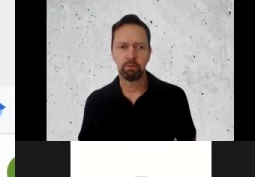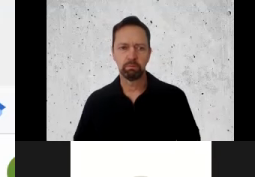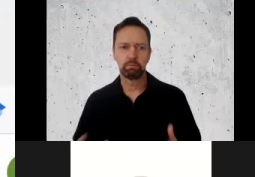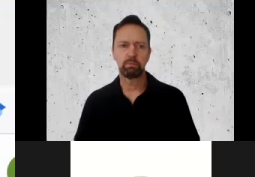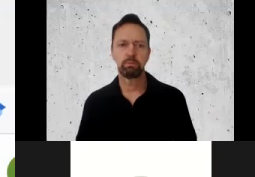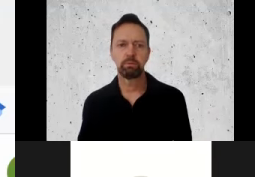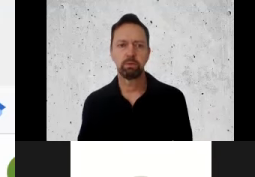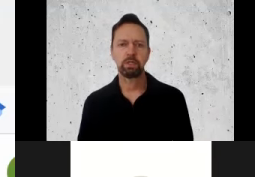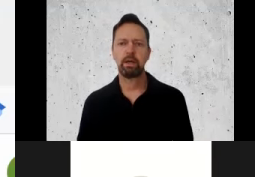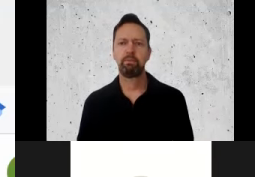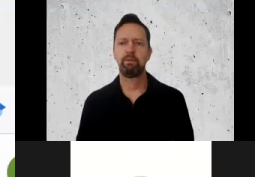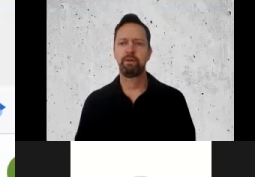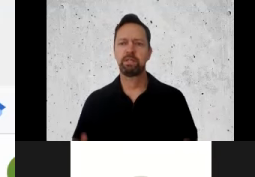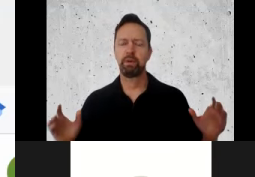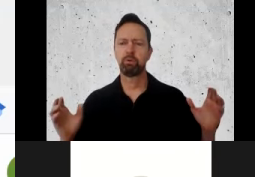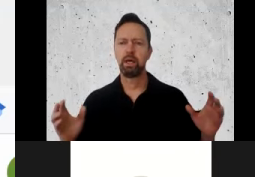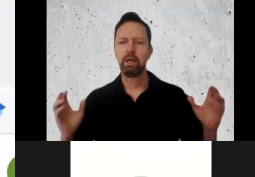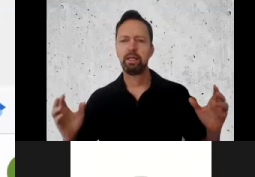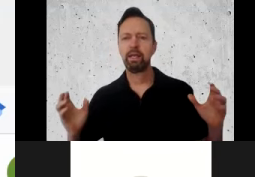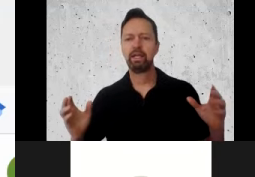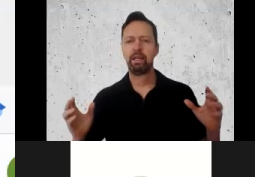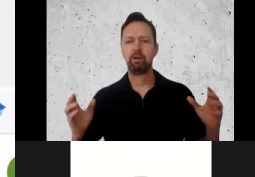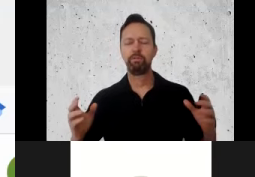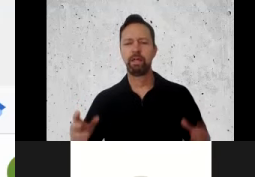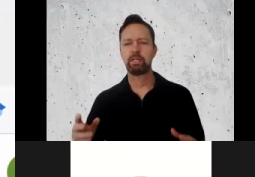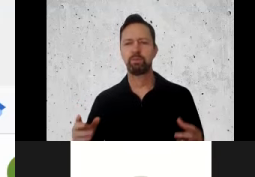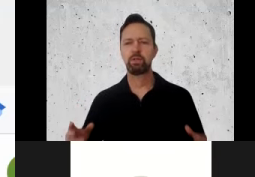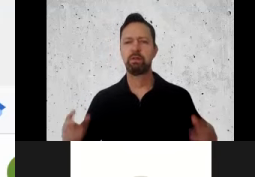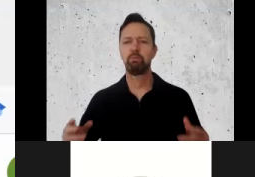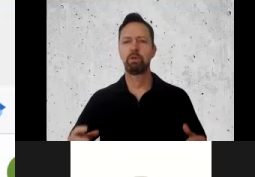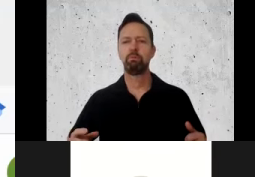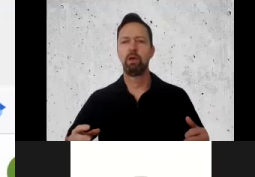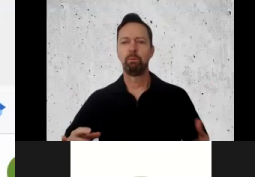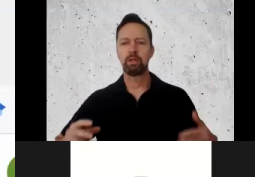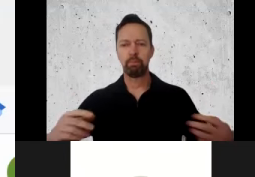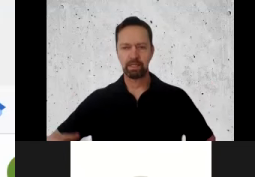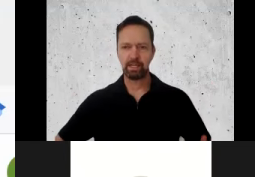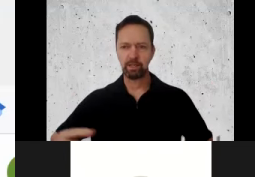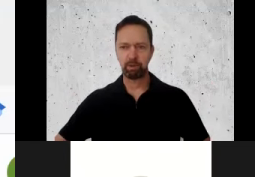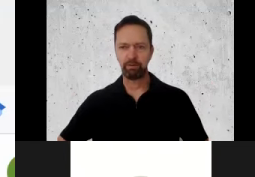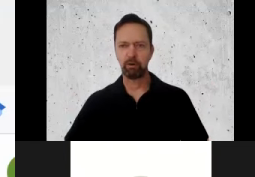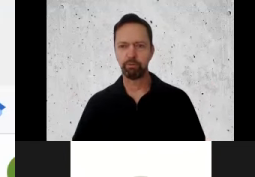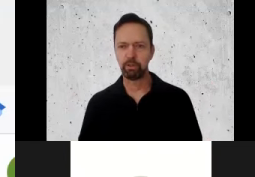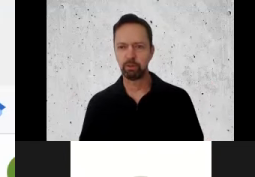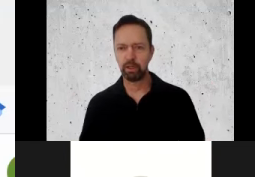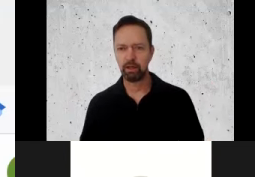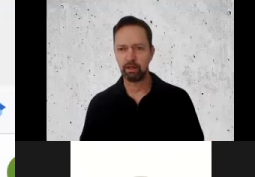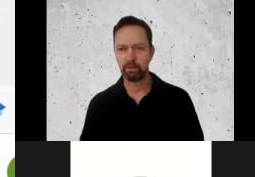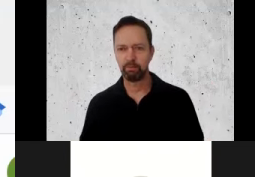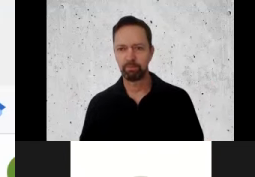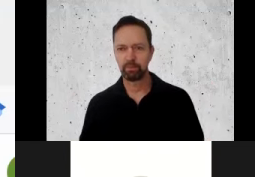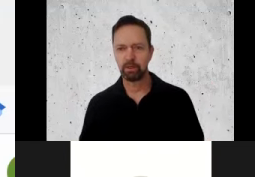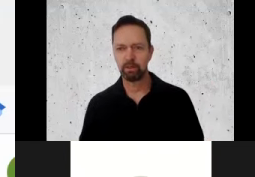Depende do começa a fazer pergunta, que nem em conferências, as pessoas não têm muita paciência para ficar ouvindo,